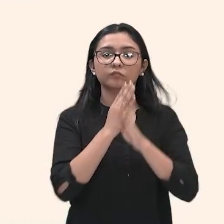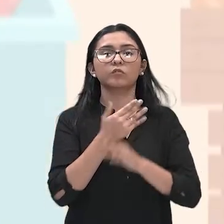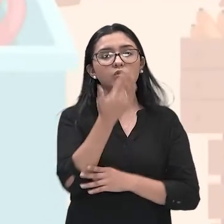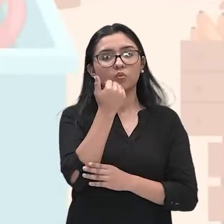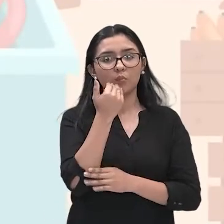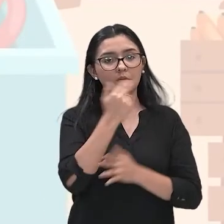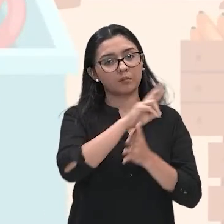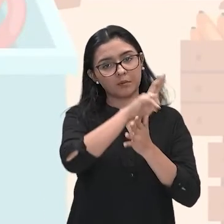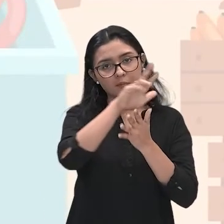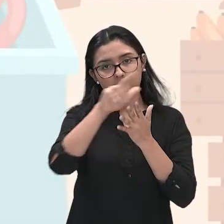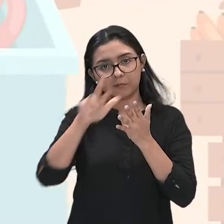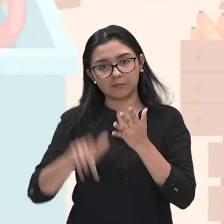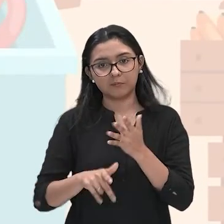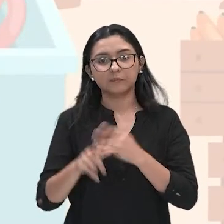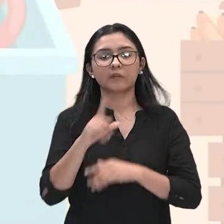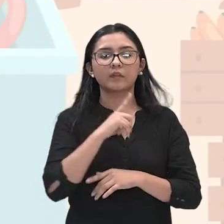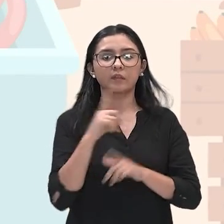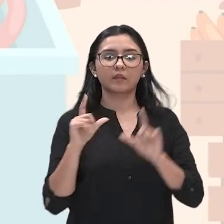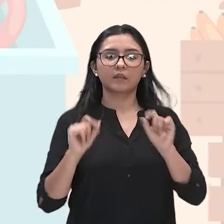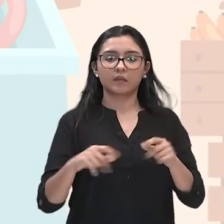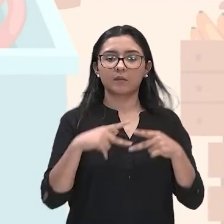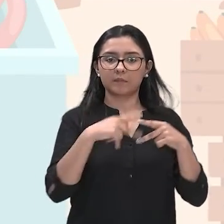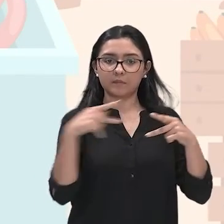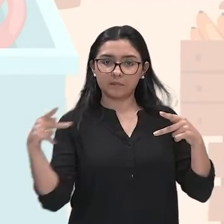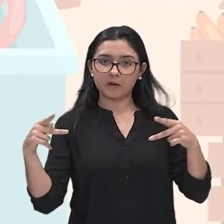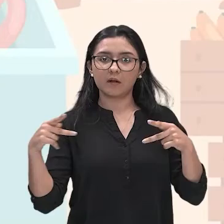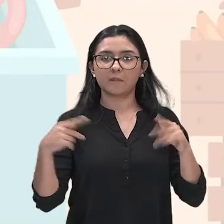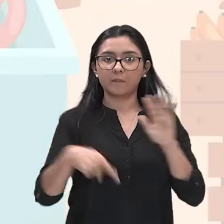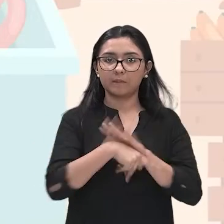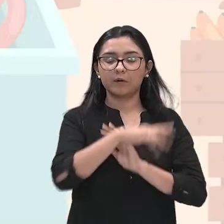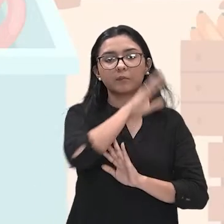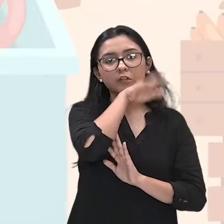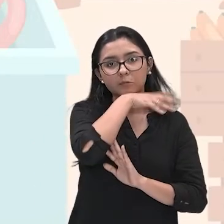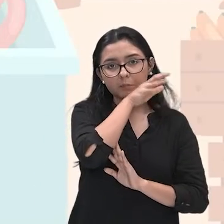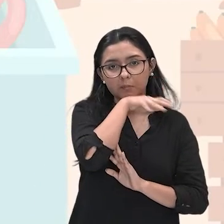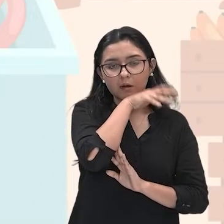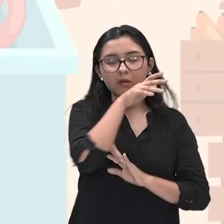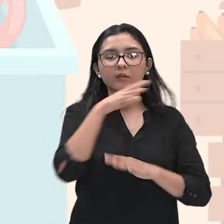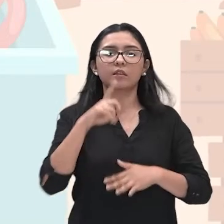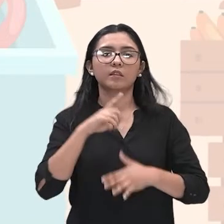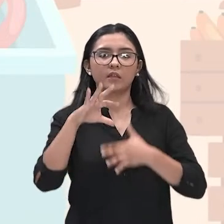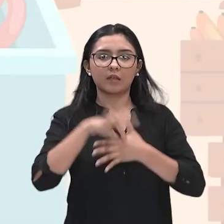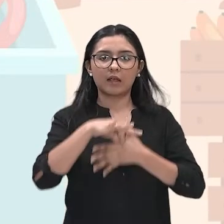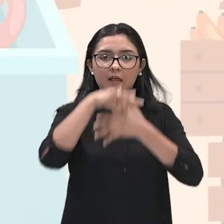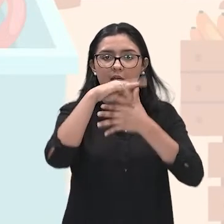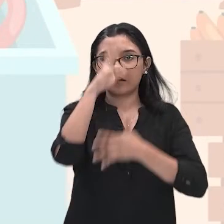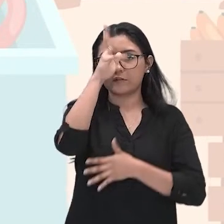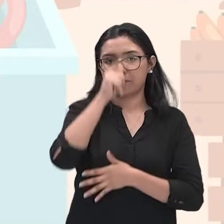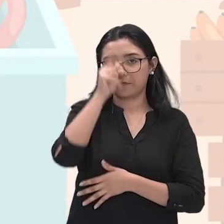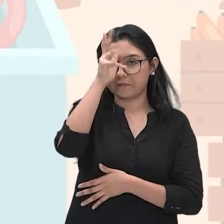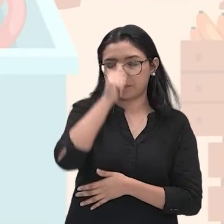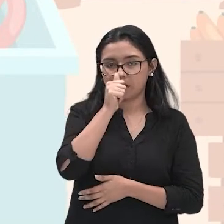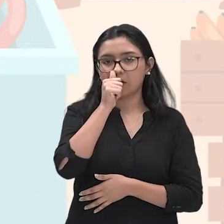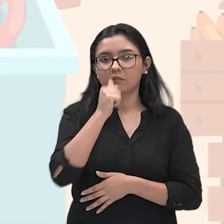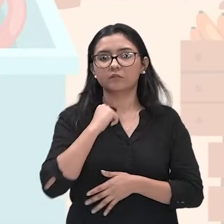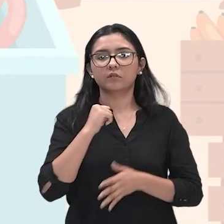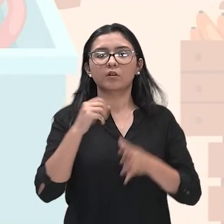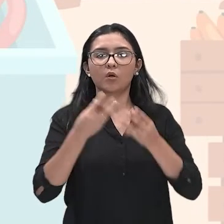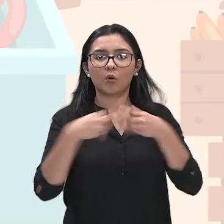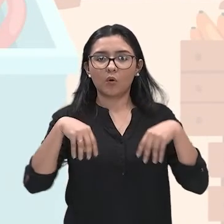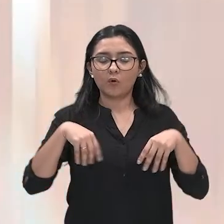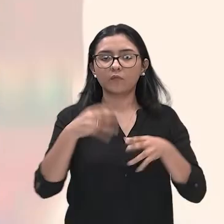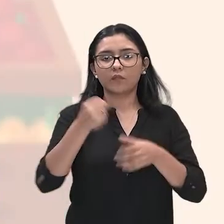alimentos. Aí nós temos a proteína animal, que está presente na carne, no frango, ovo, leite e